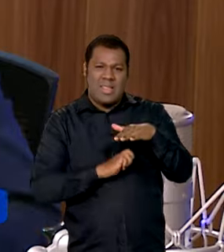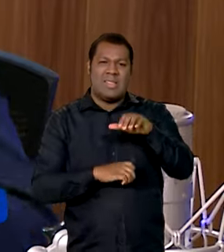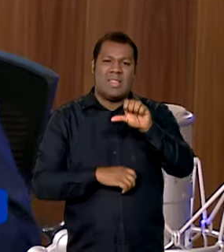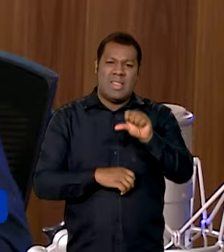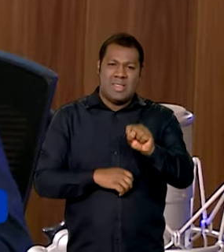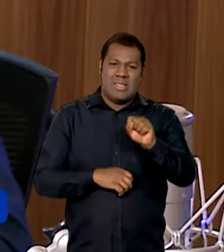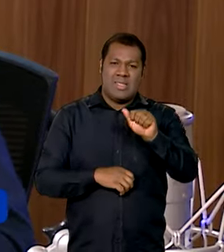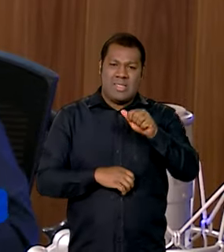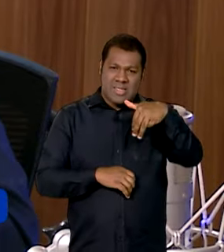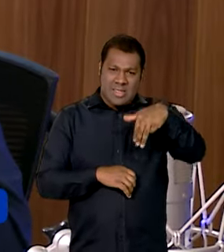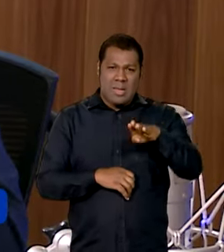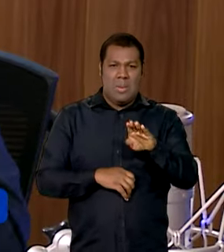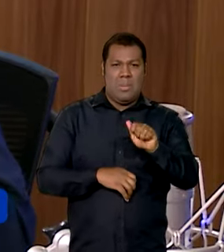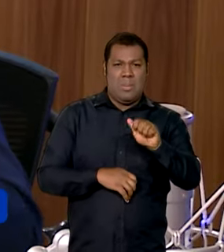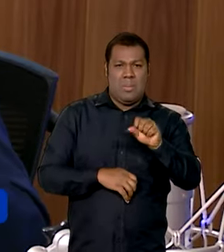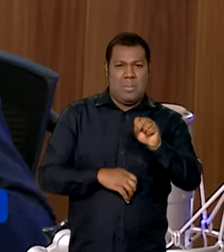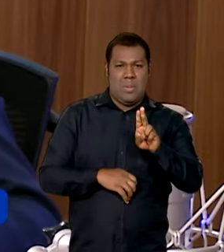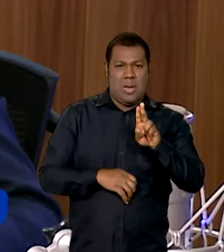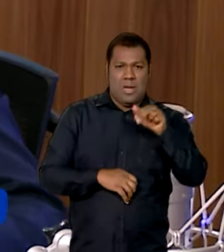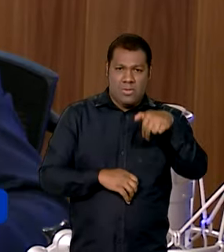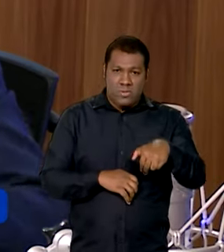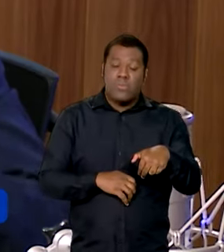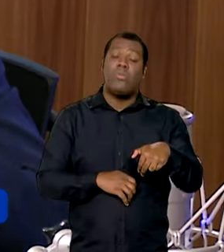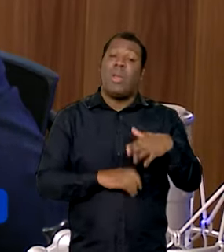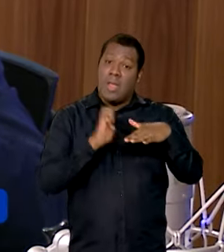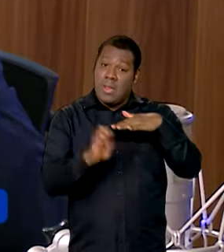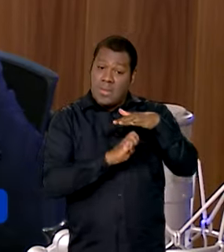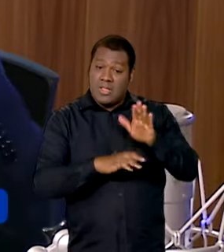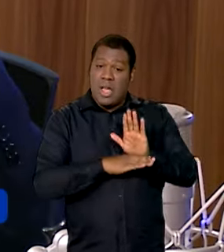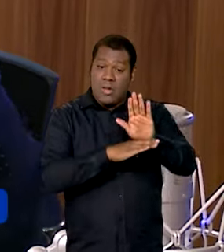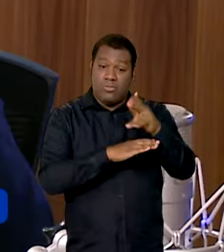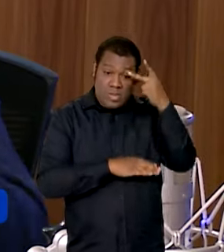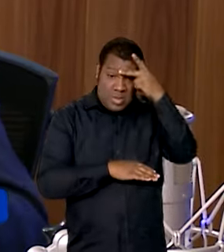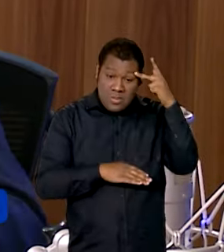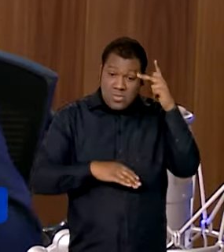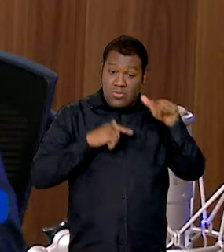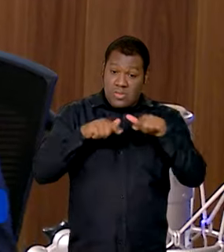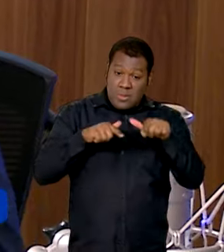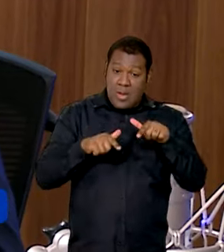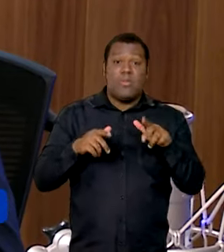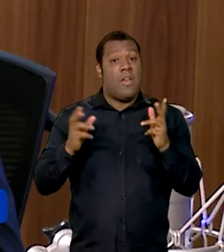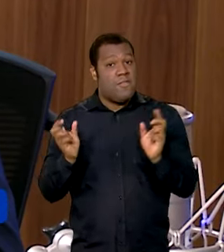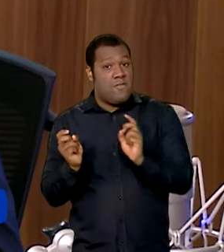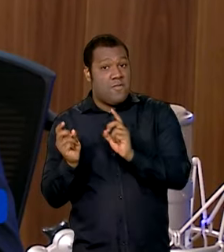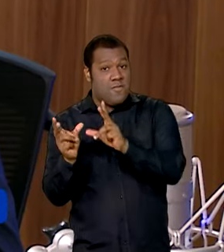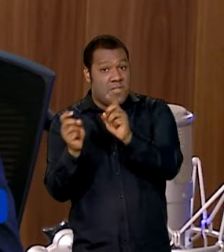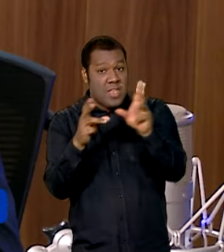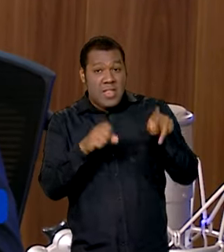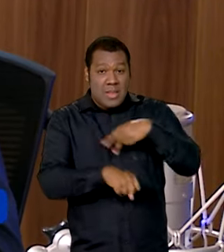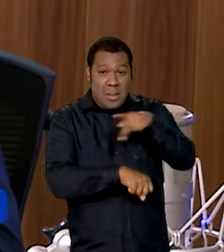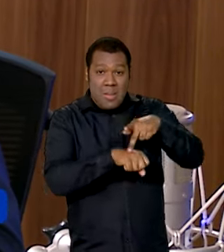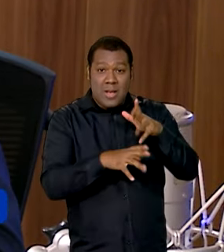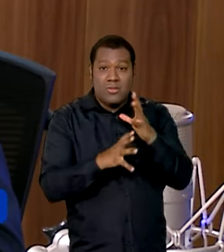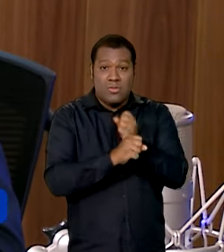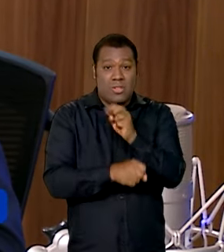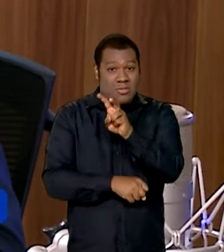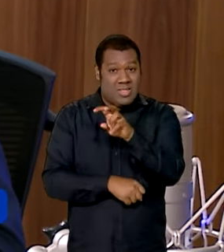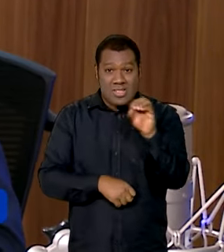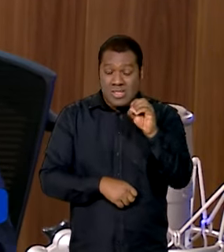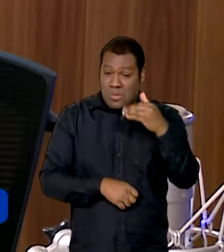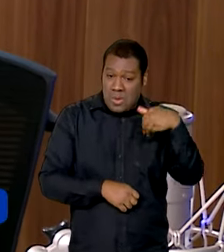apoiei temos que apoiar e aamb bazon gera muito emprego exporta para mais de 50 países né o nosso produto do